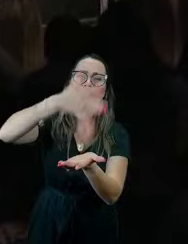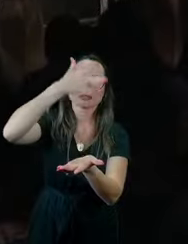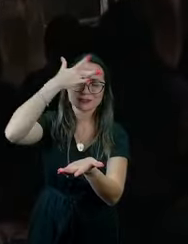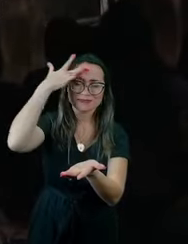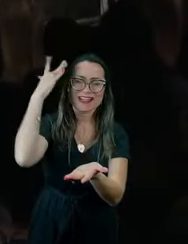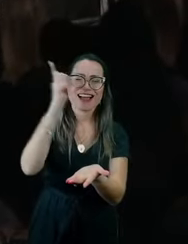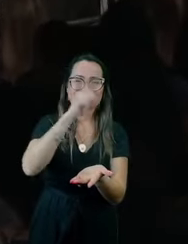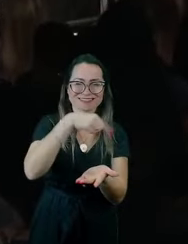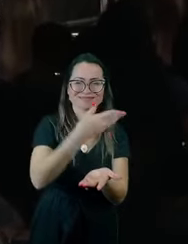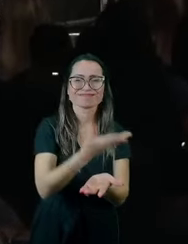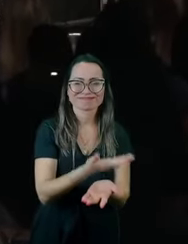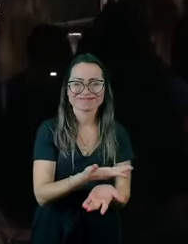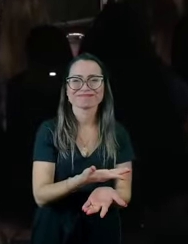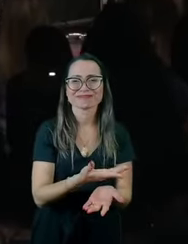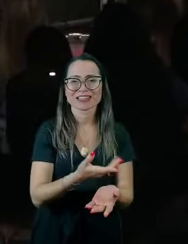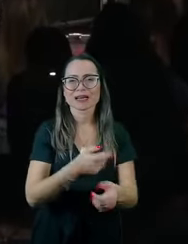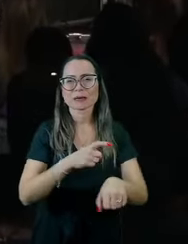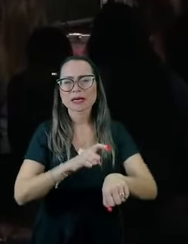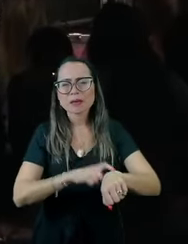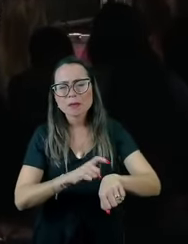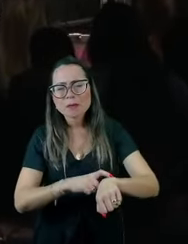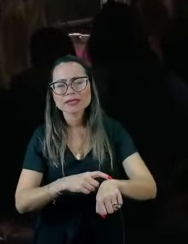Pessoas pontuais para essa hora.